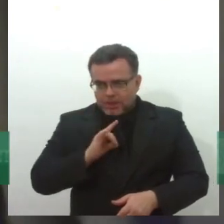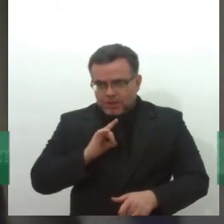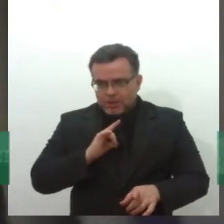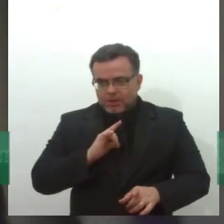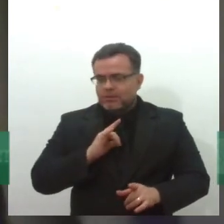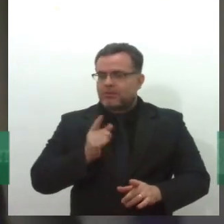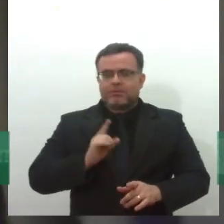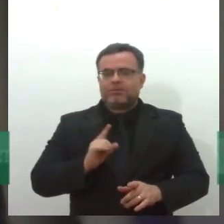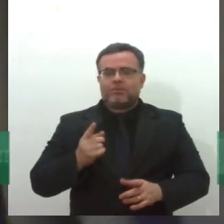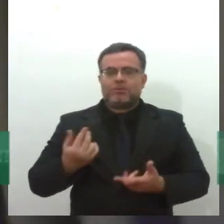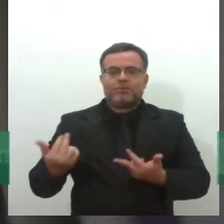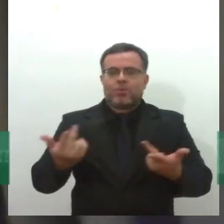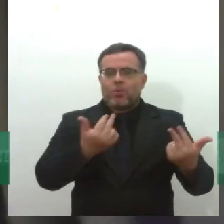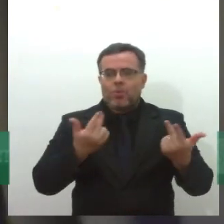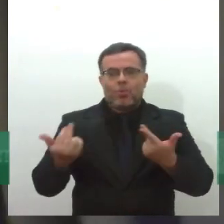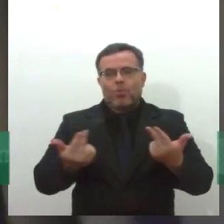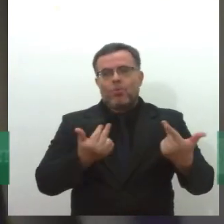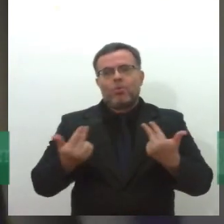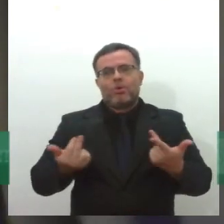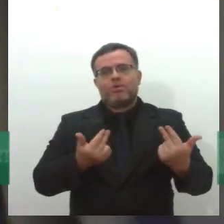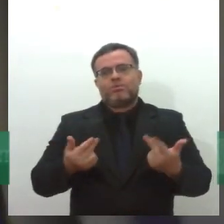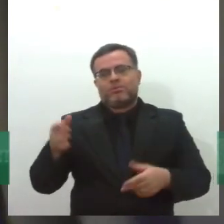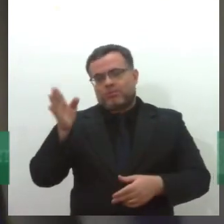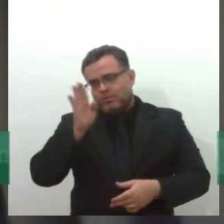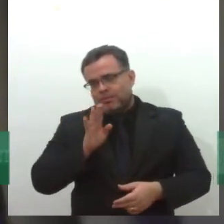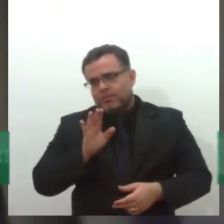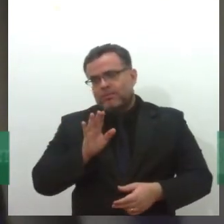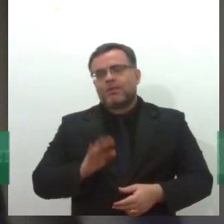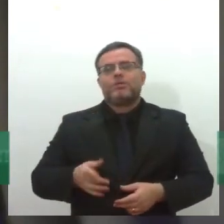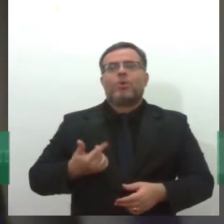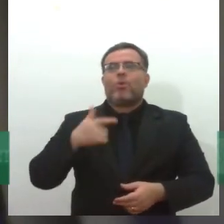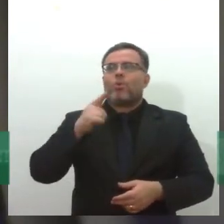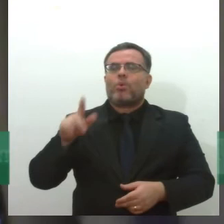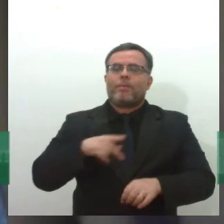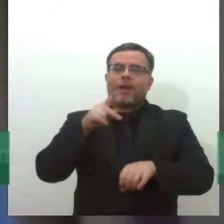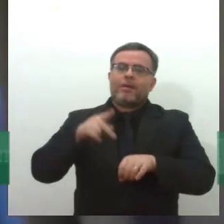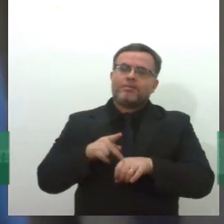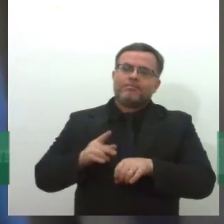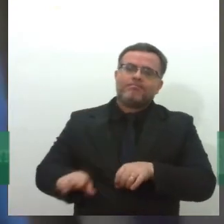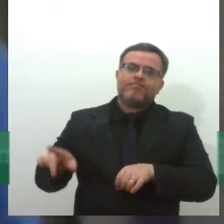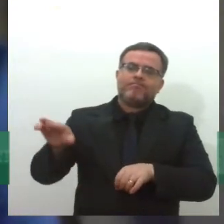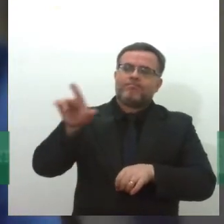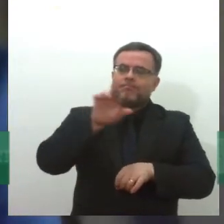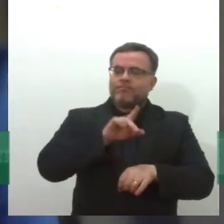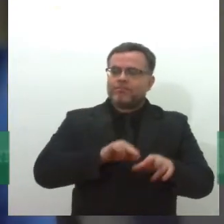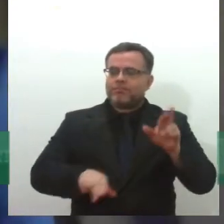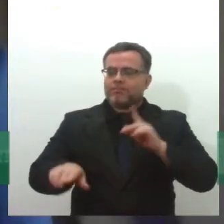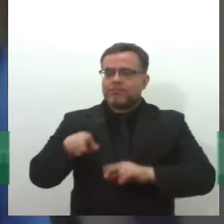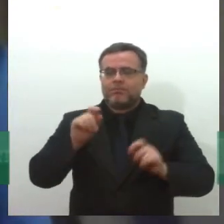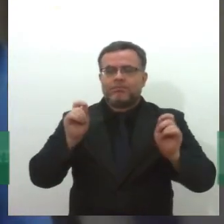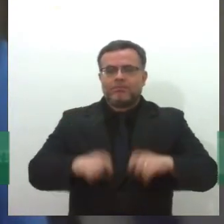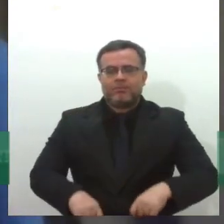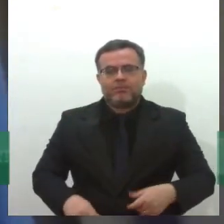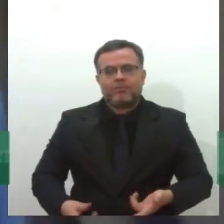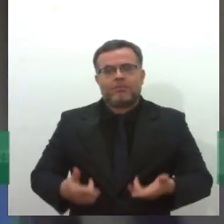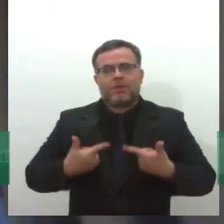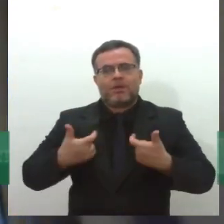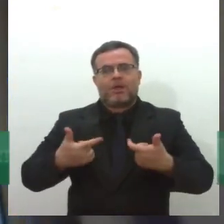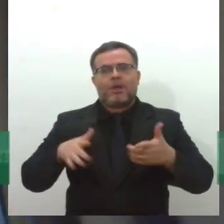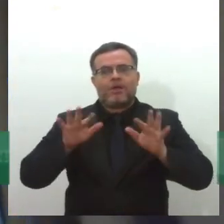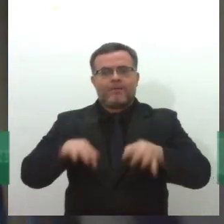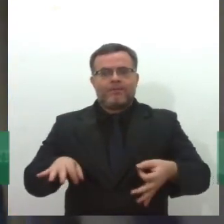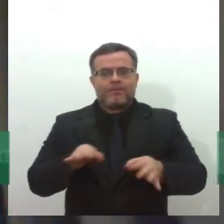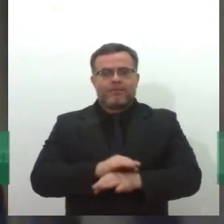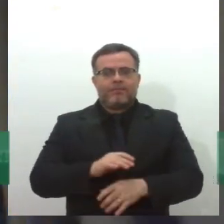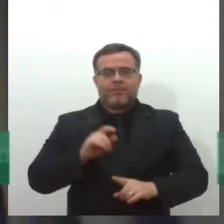passando por impactos inflacionários que, de novo, são conjunturais. Pode ser que a guerra acabe daqui a uma semana e mês que